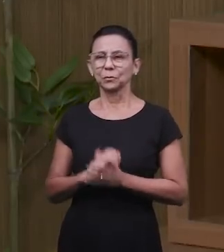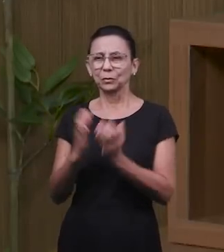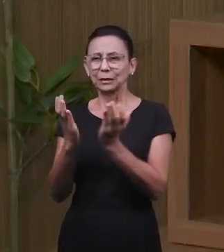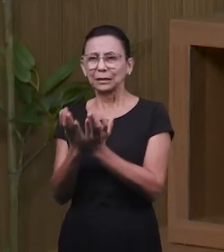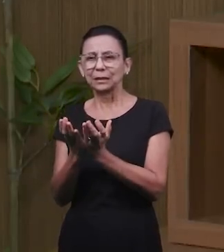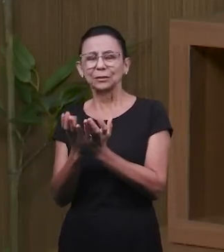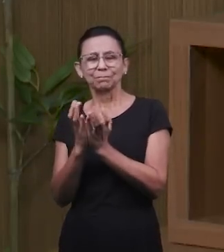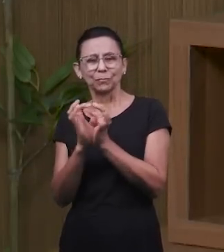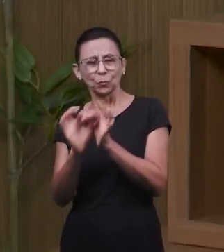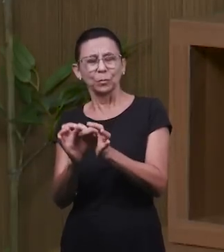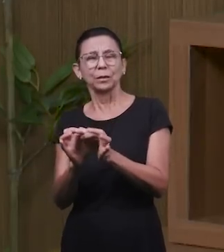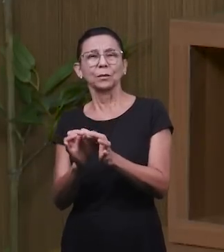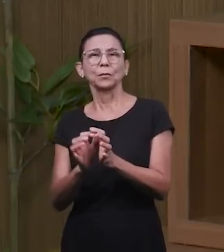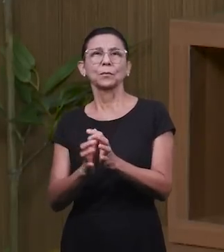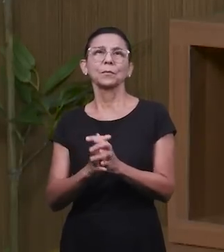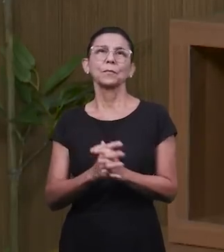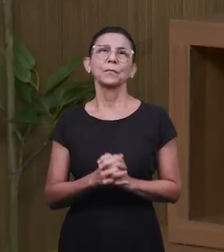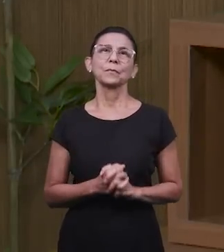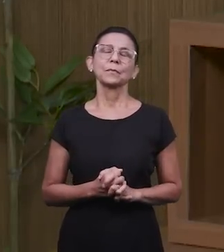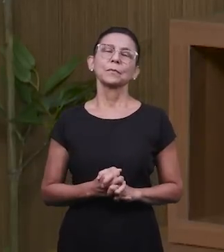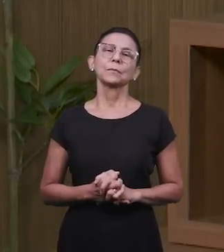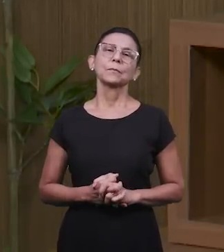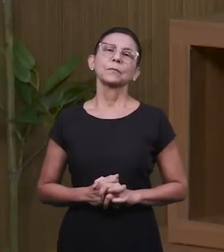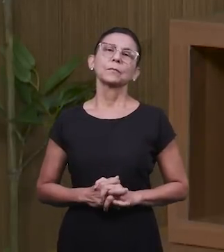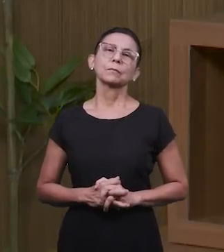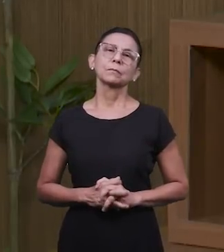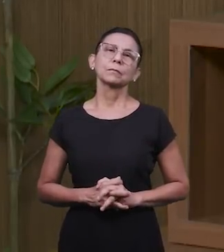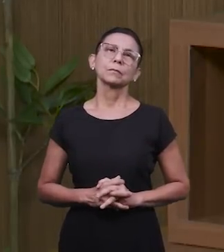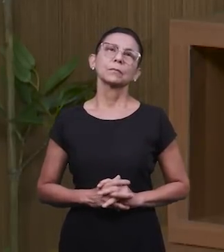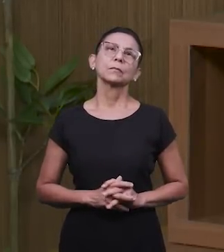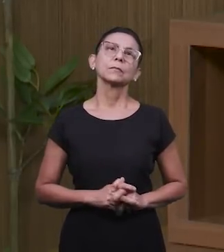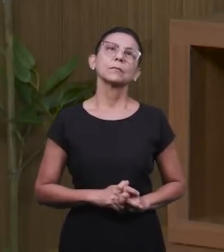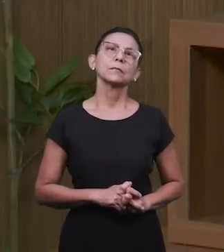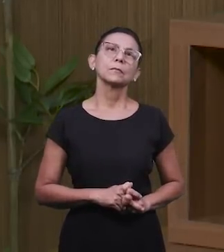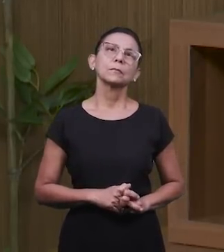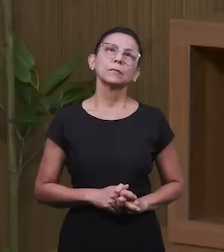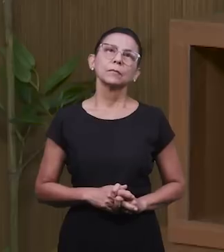crente? Sim.